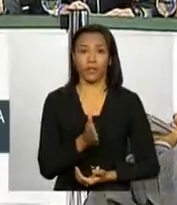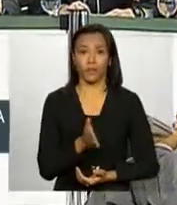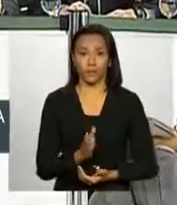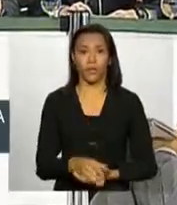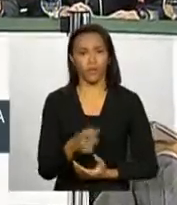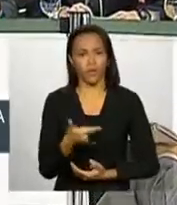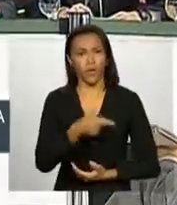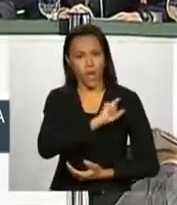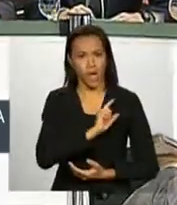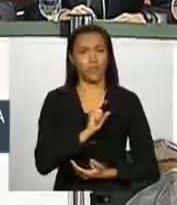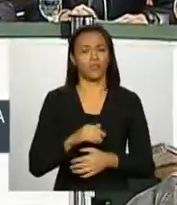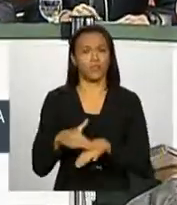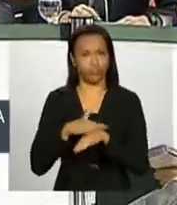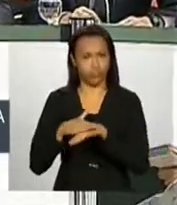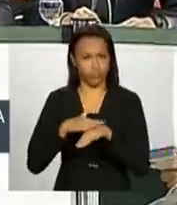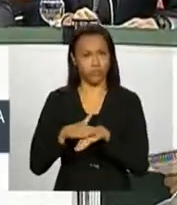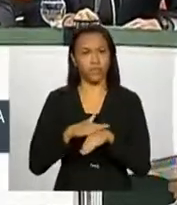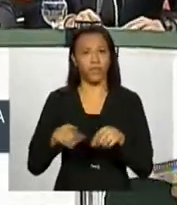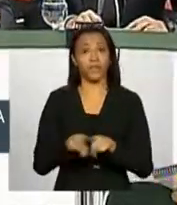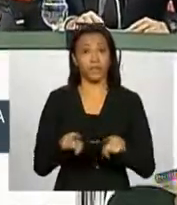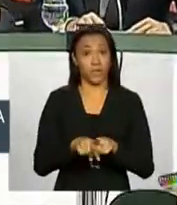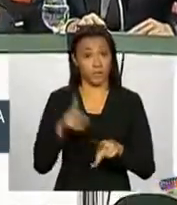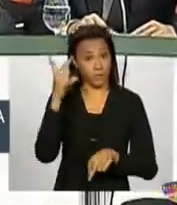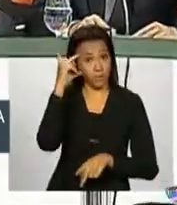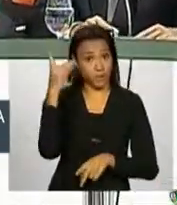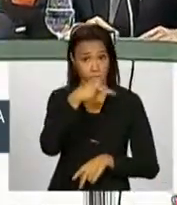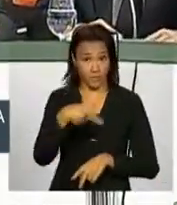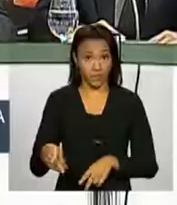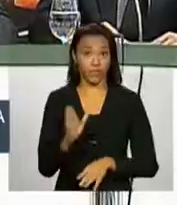já foi comentado lá pelo ministro, pela presidente,